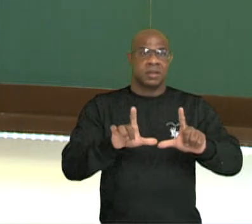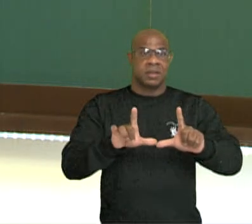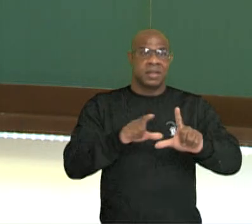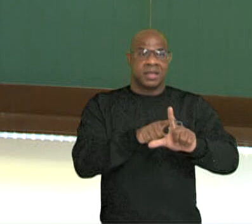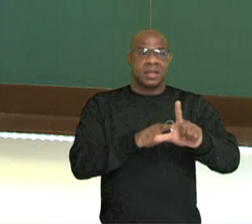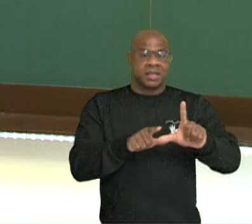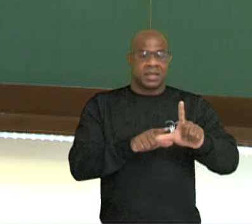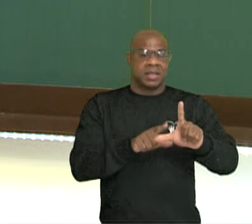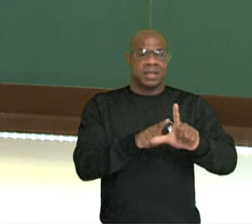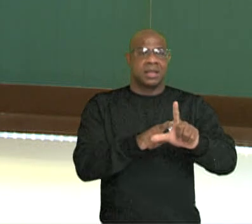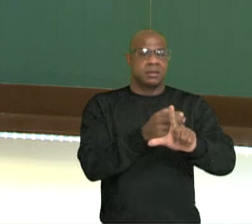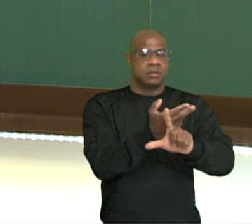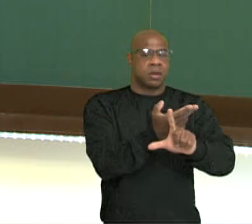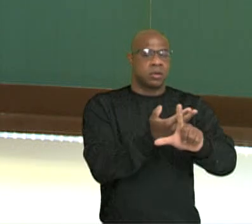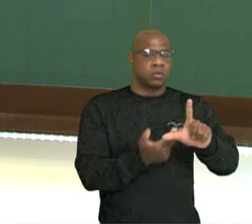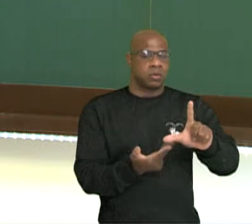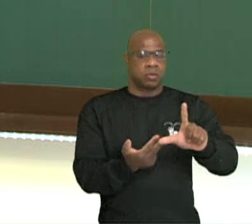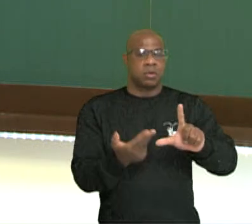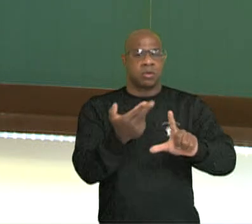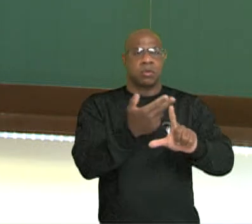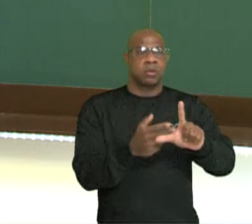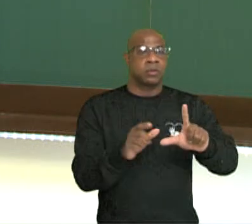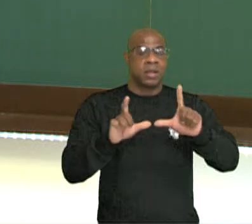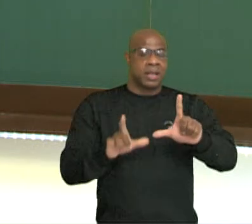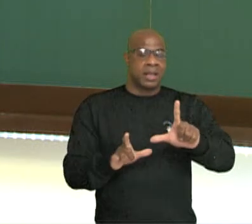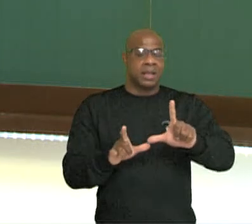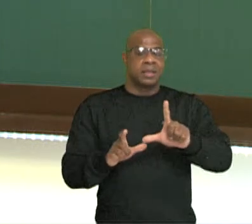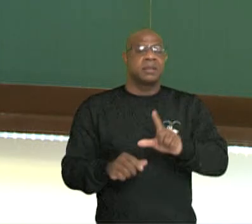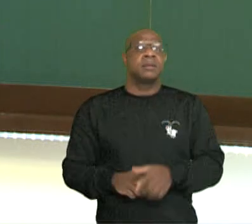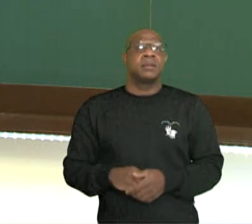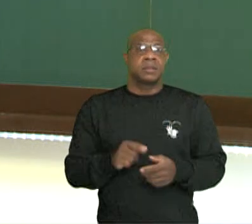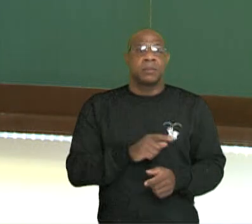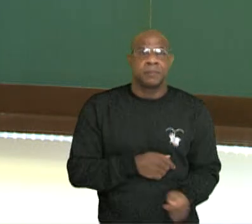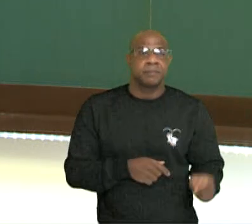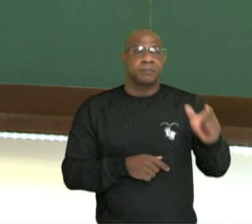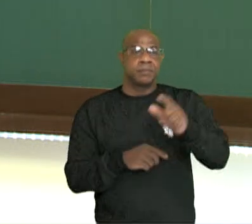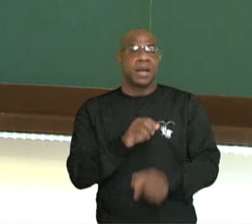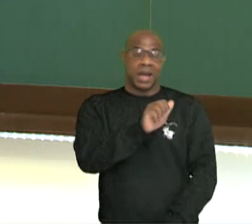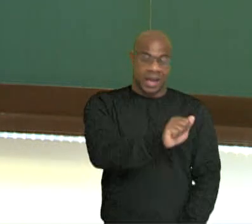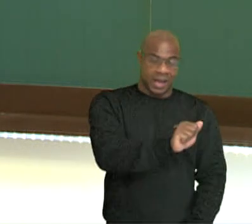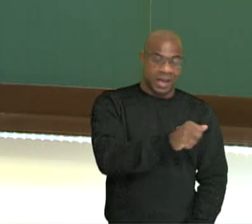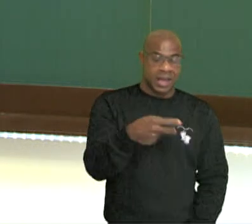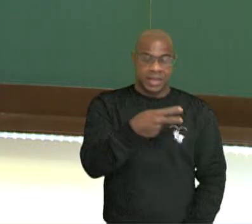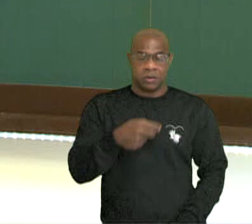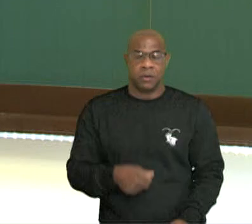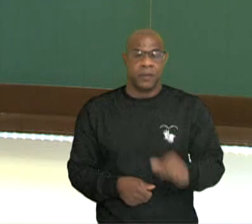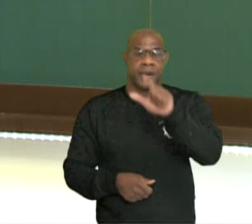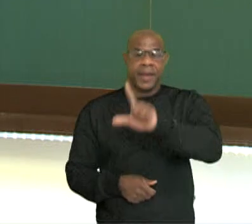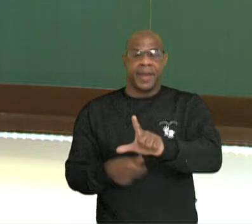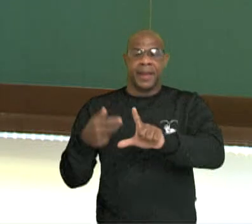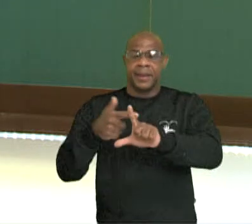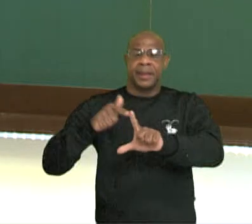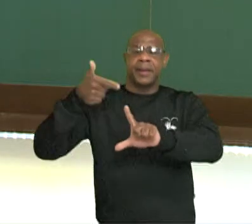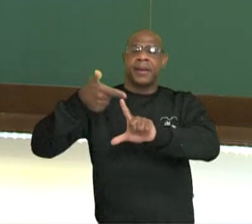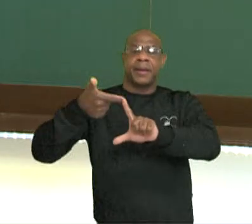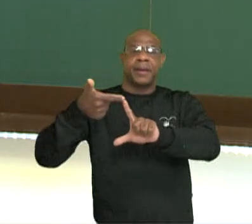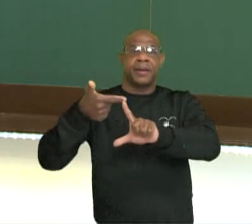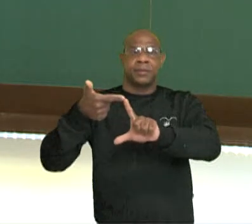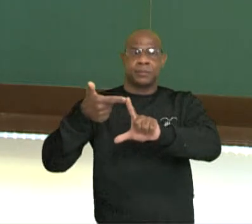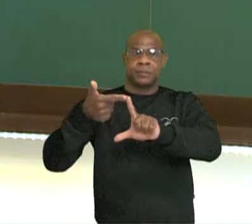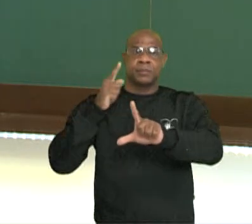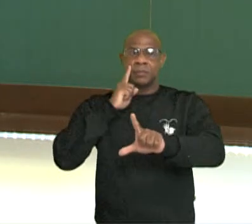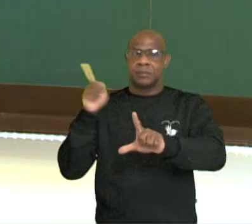A repetição de dois valores, dois fatores iguais no cálculo dessa área. Para determinar a área do